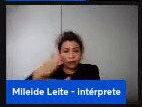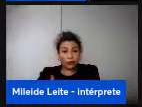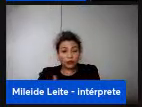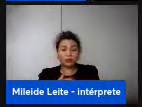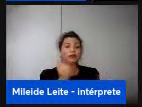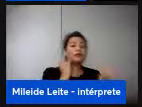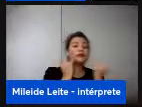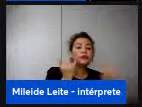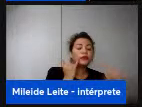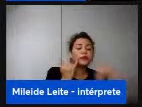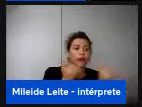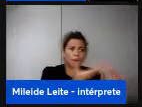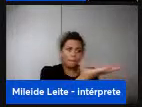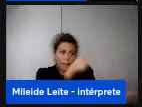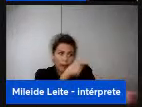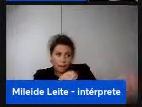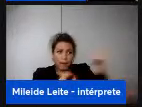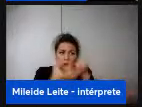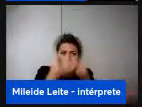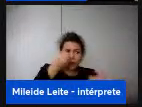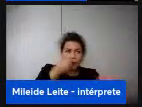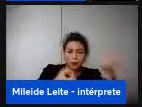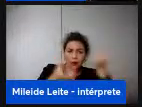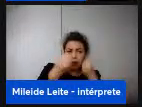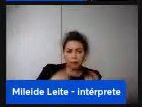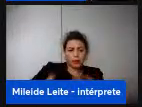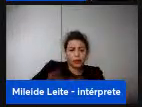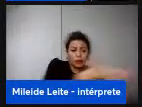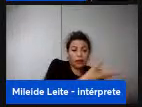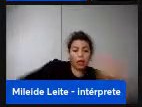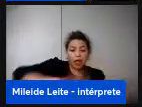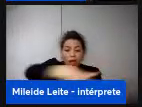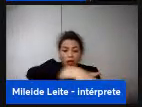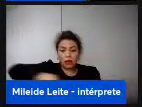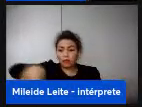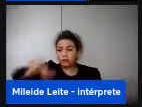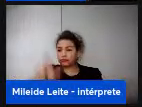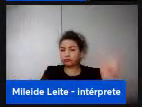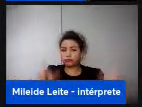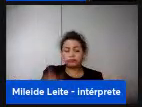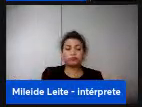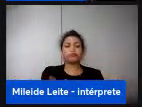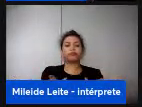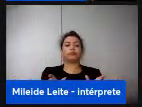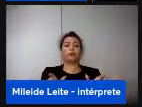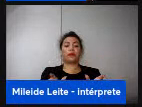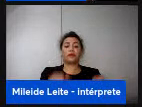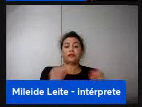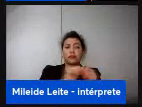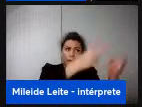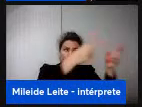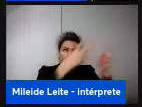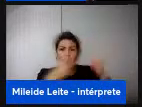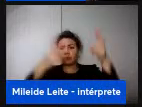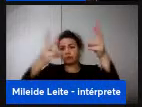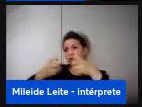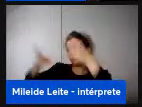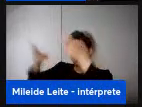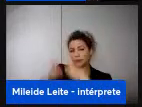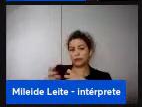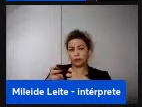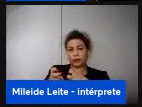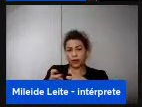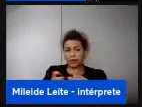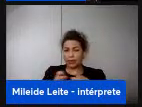dados que eu estou obtendo a todo momento na minha interação com o ambiente para fazer inferências. Né? E se